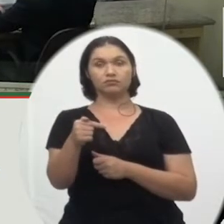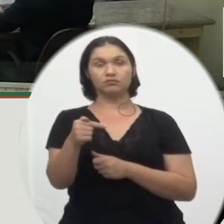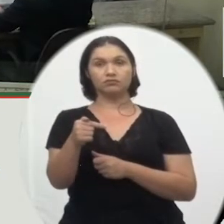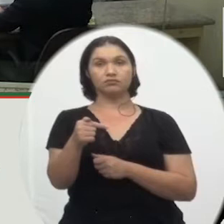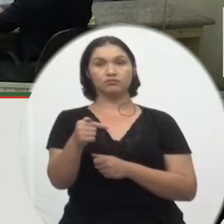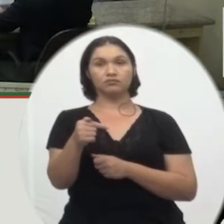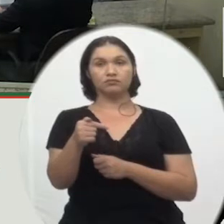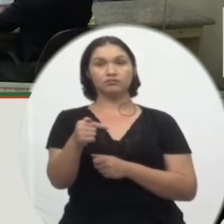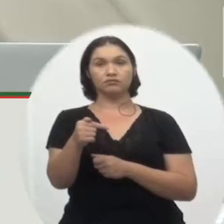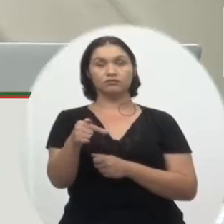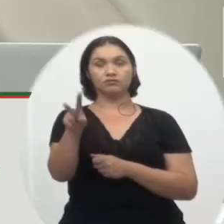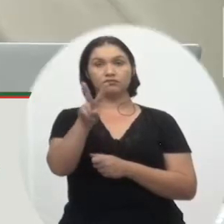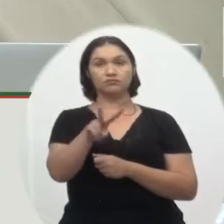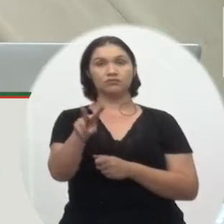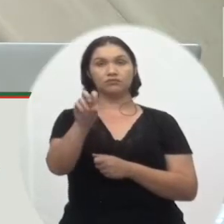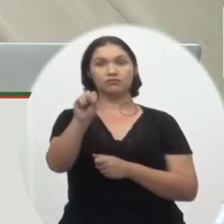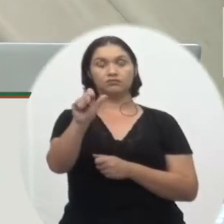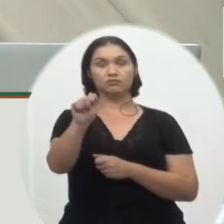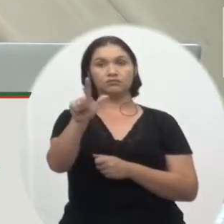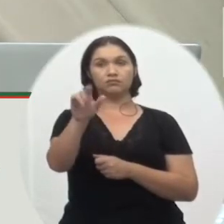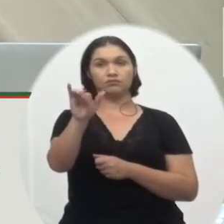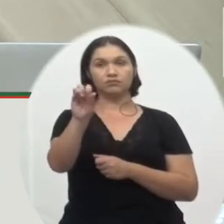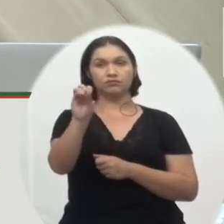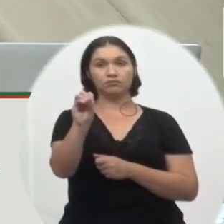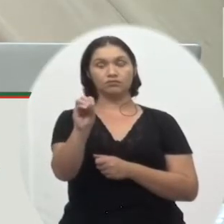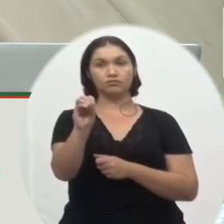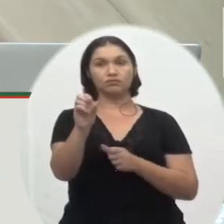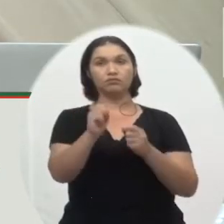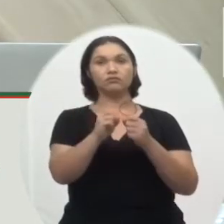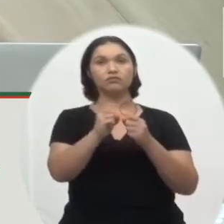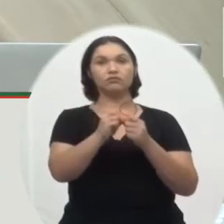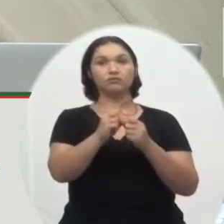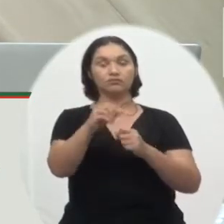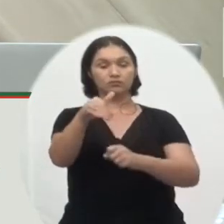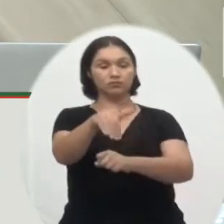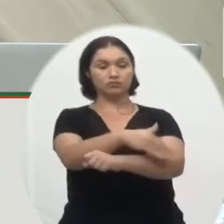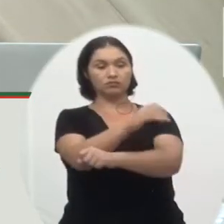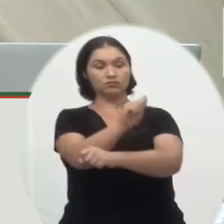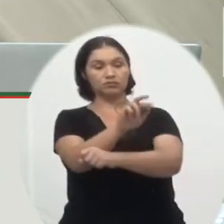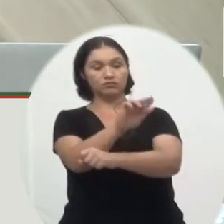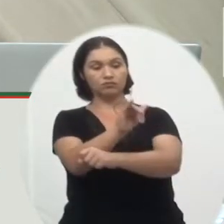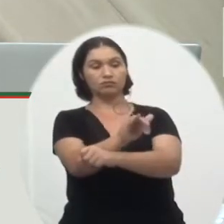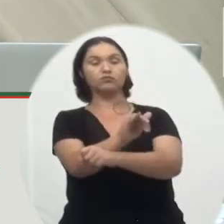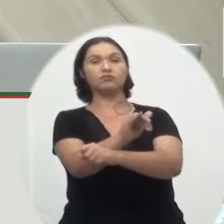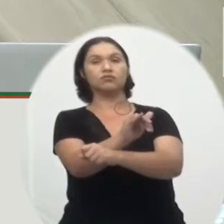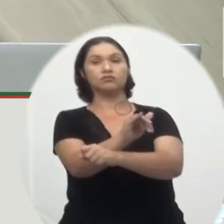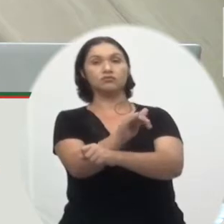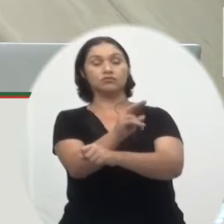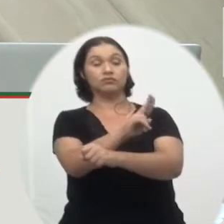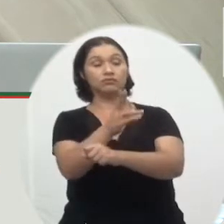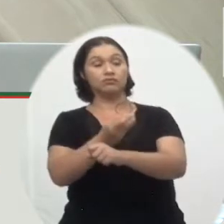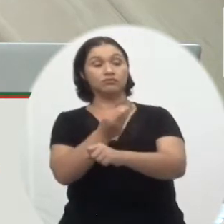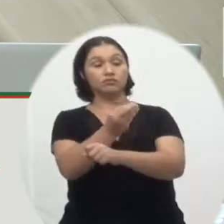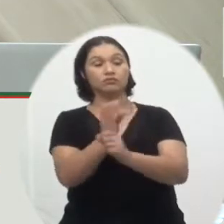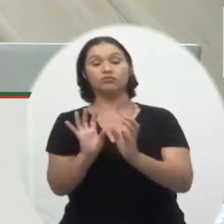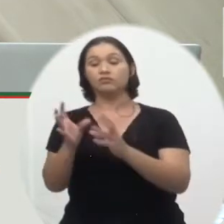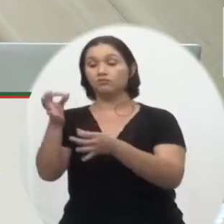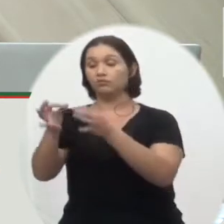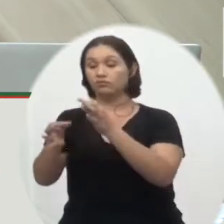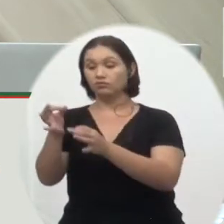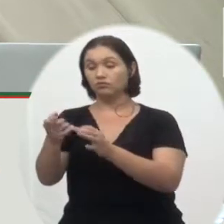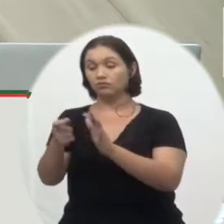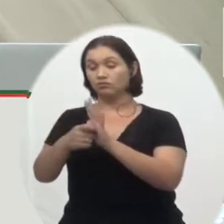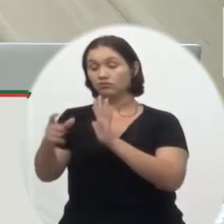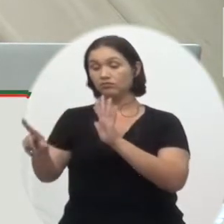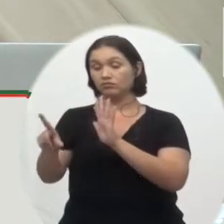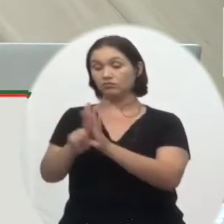027/19, proposto pelo vereador Salésio Lima, que denomina a rua Ari Ernesto Cunha. A Comissão de Justiça e Redação